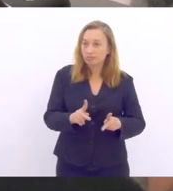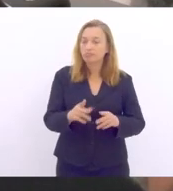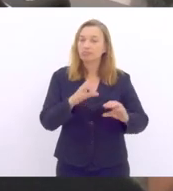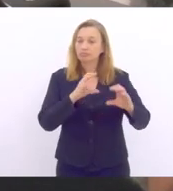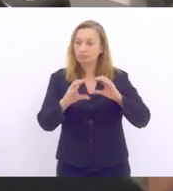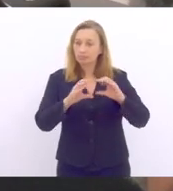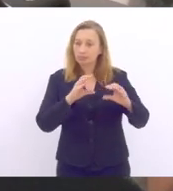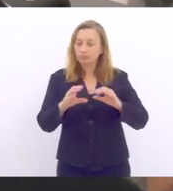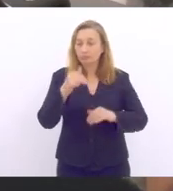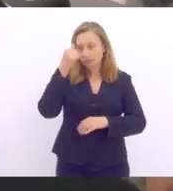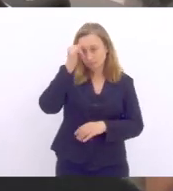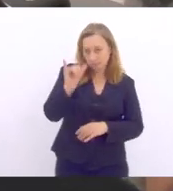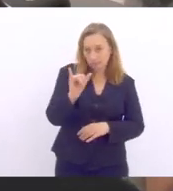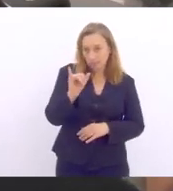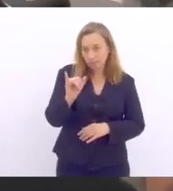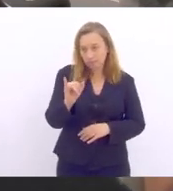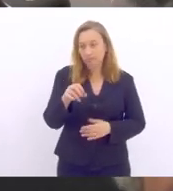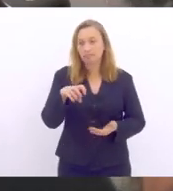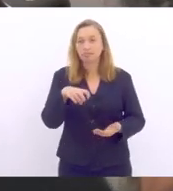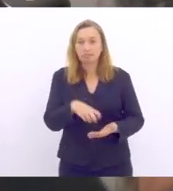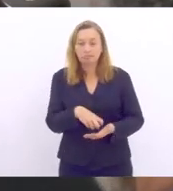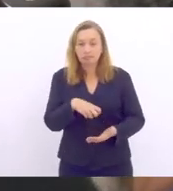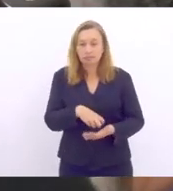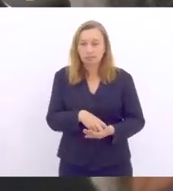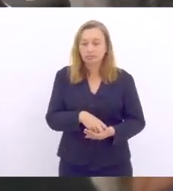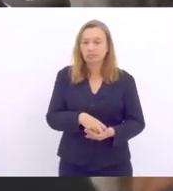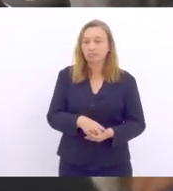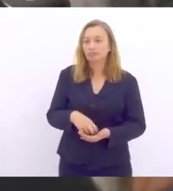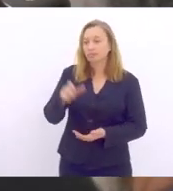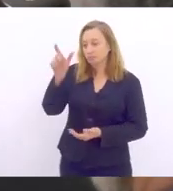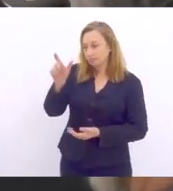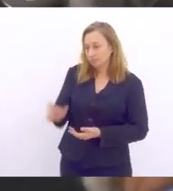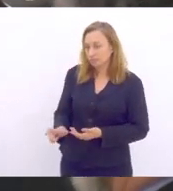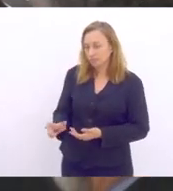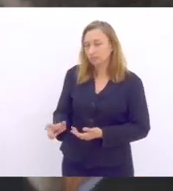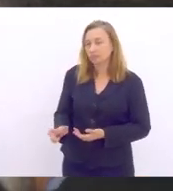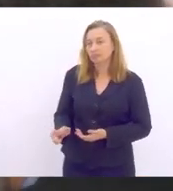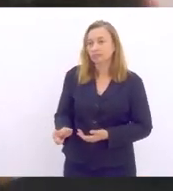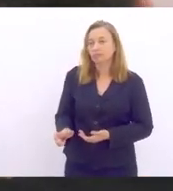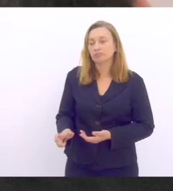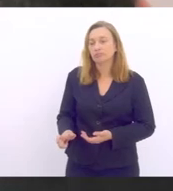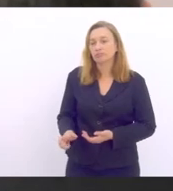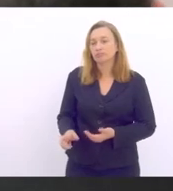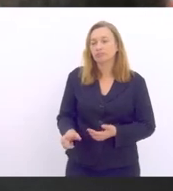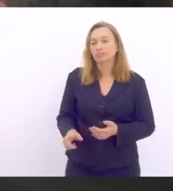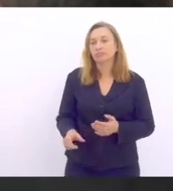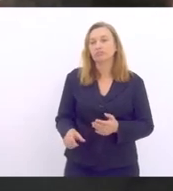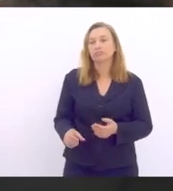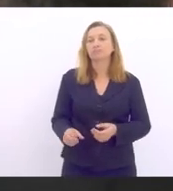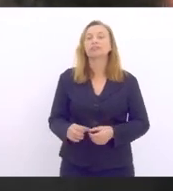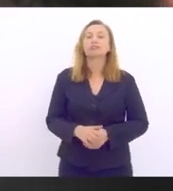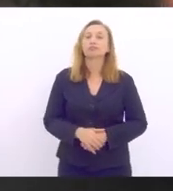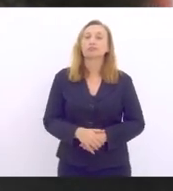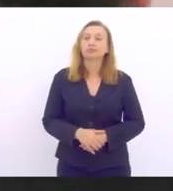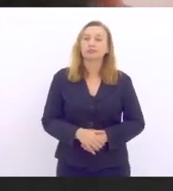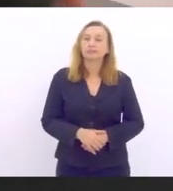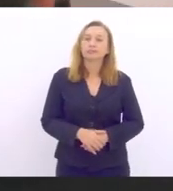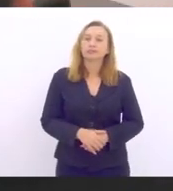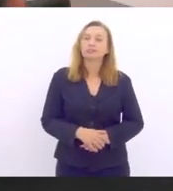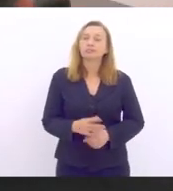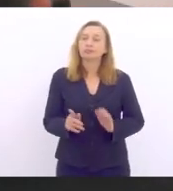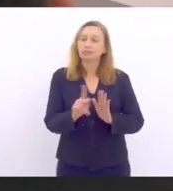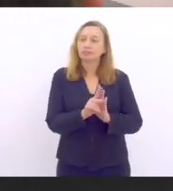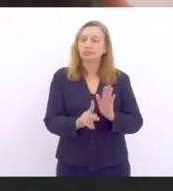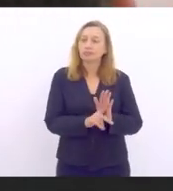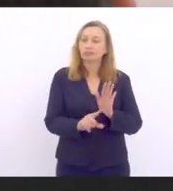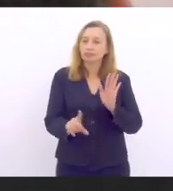de prevenção, de punição dos responsáveis e de tentativa de consensos mínimos que se estabeleça para que um projeto de